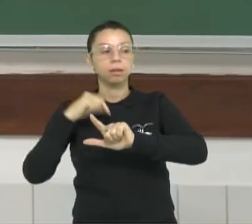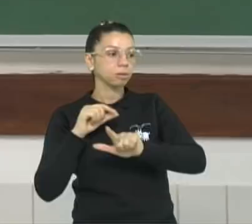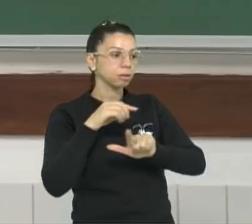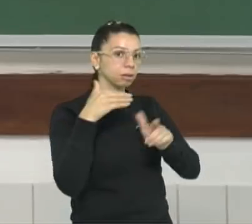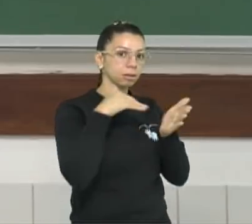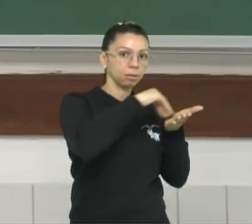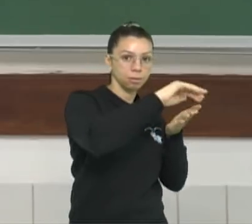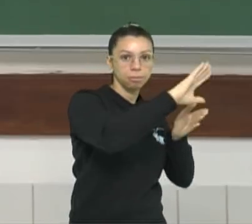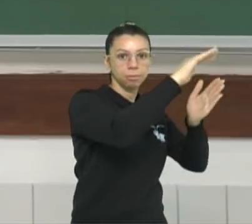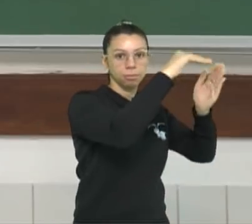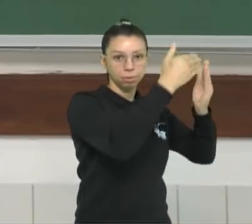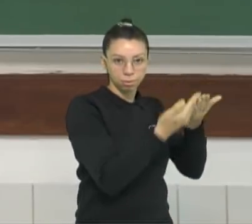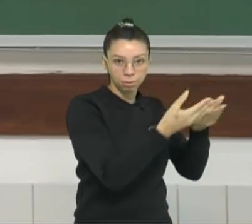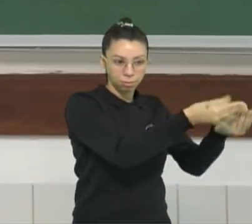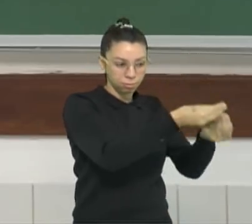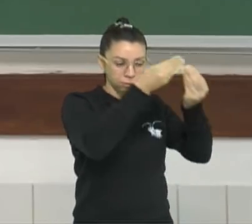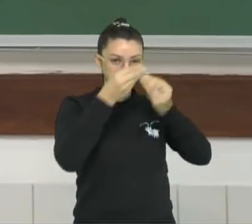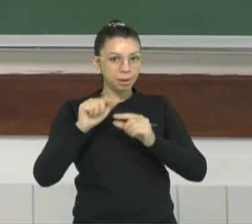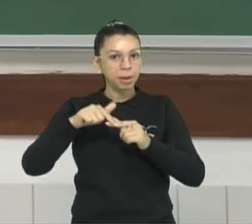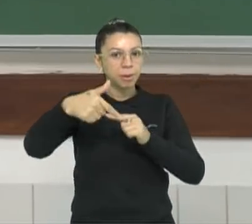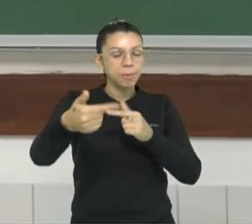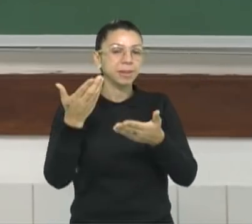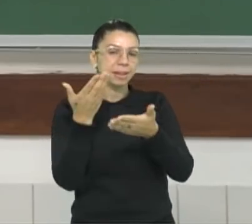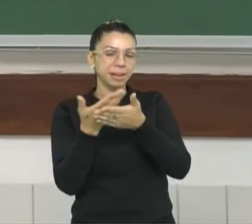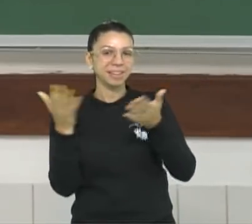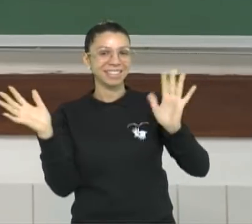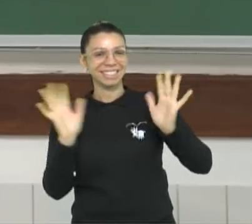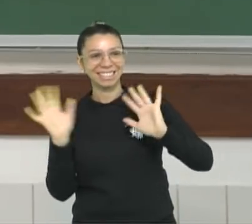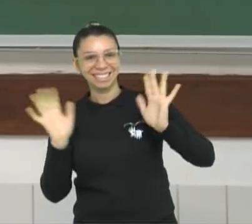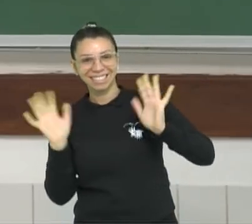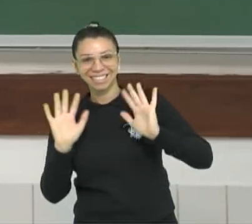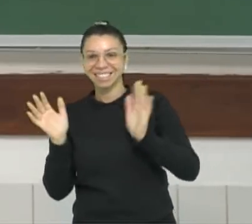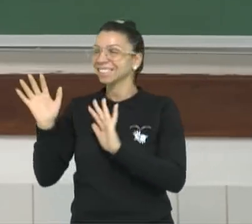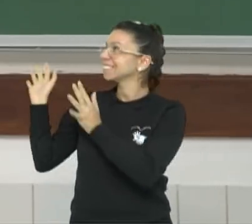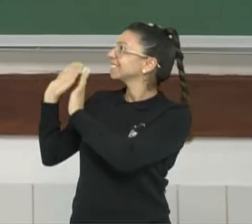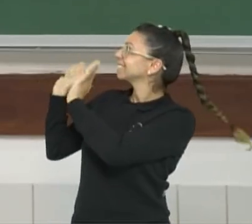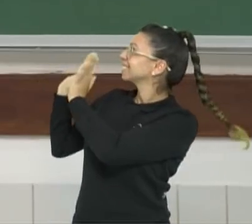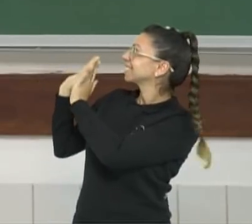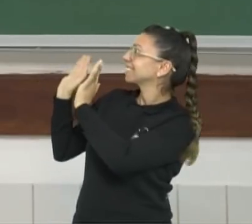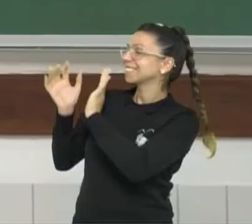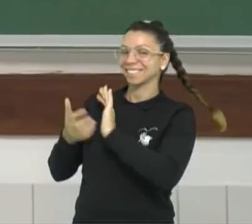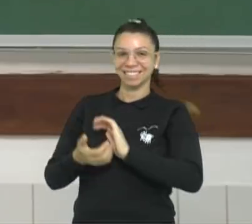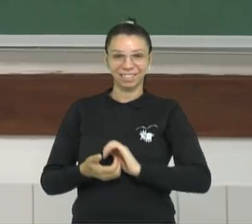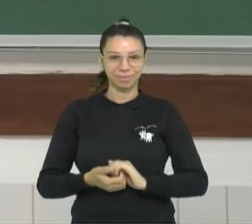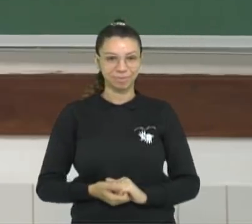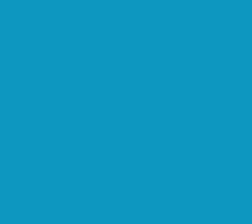Beleza, galera? Vejo vocês na próxima aula. Bye, guys! Bye, Elaine!